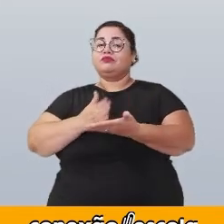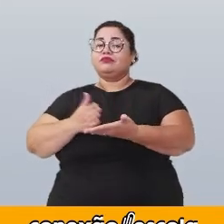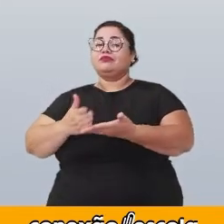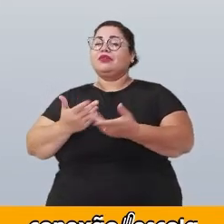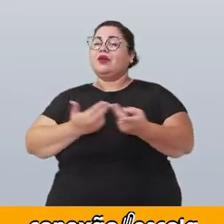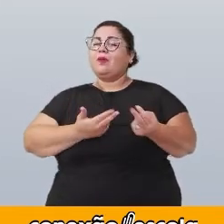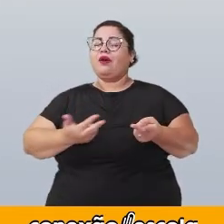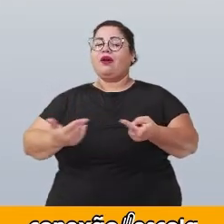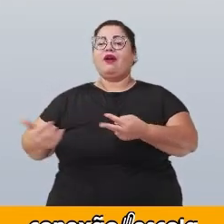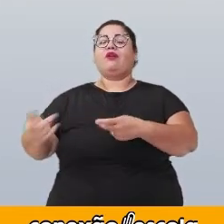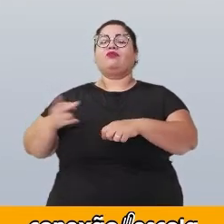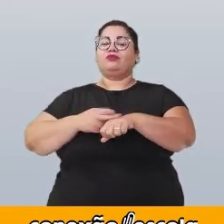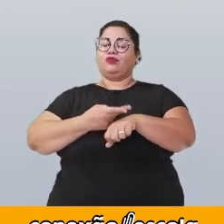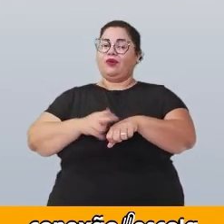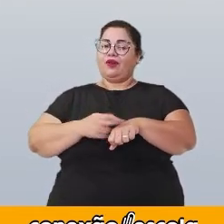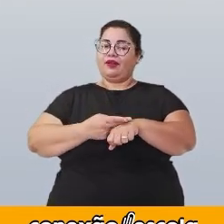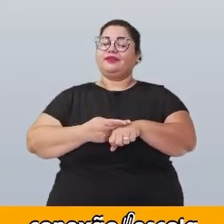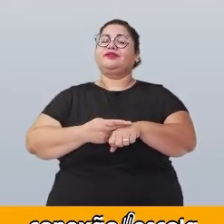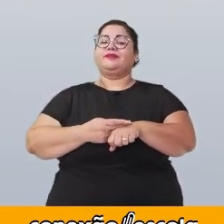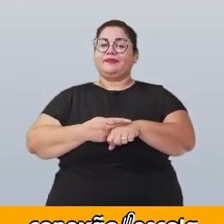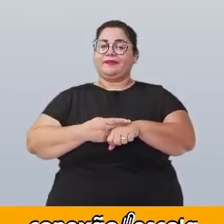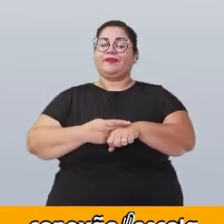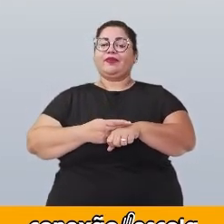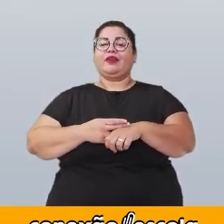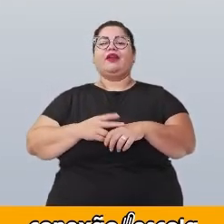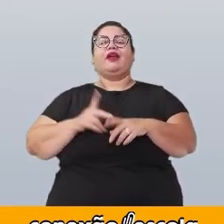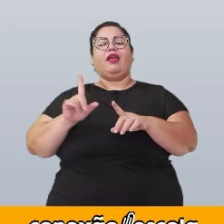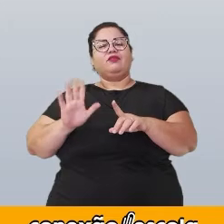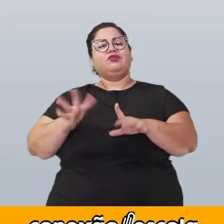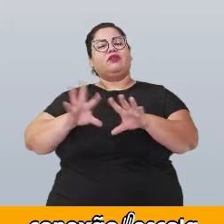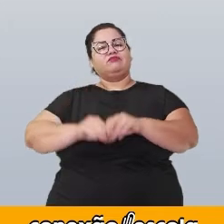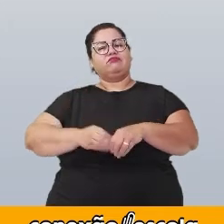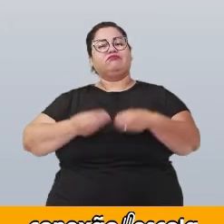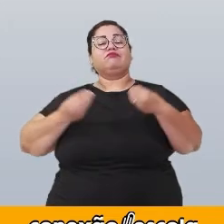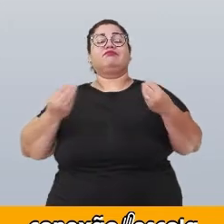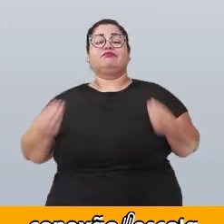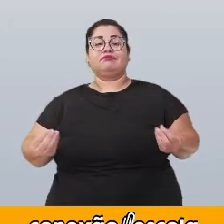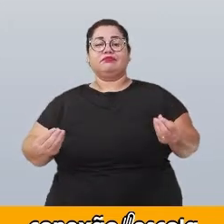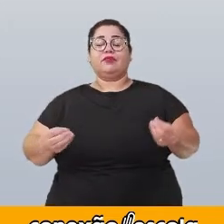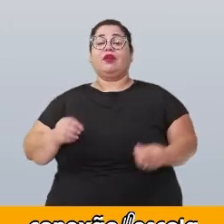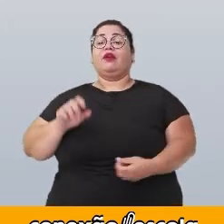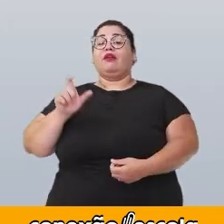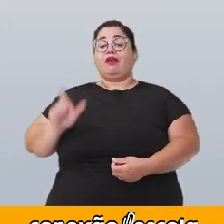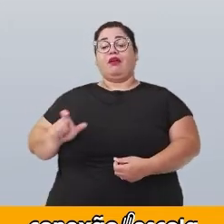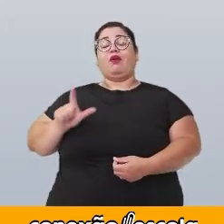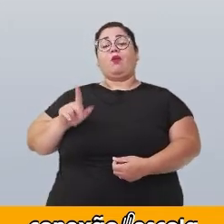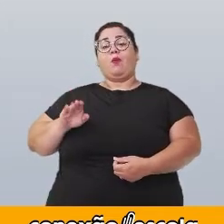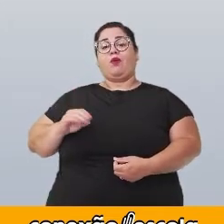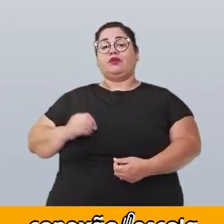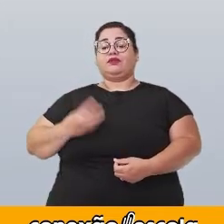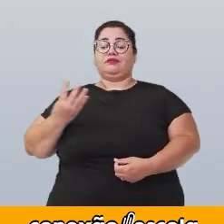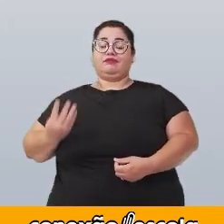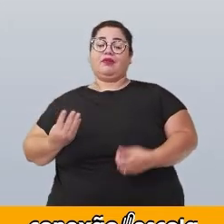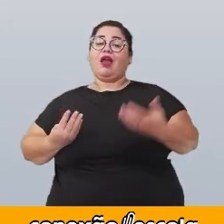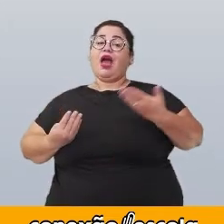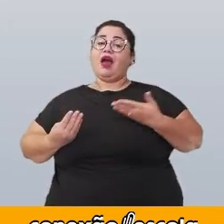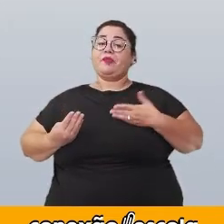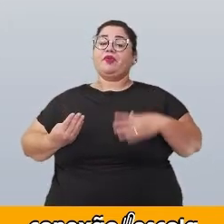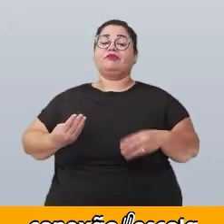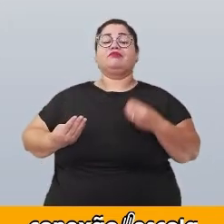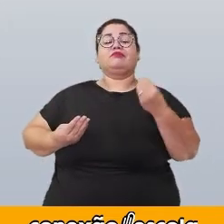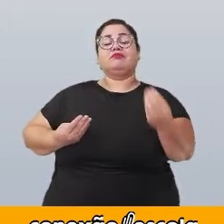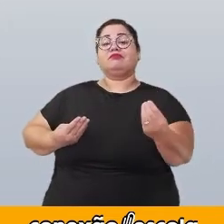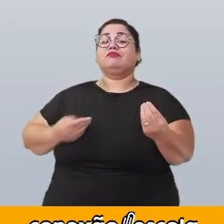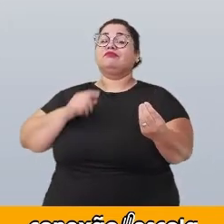divididas igualmente desse chocolate. Após essa divisão, Lucas ficou com 4 partes e deu 3